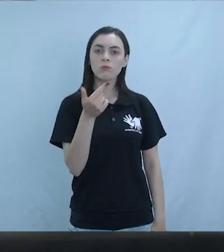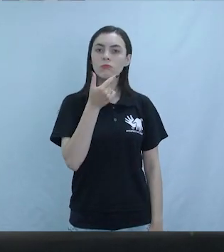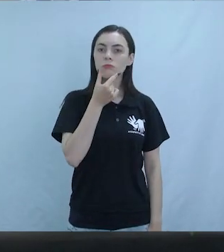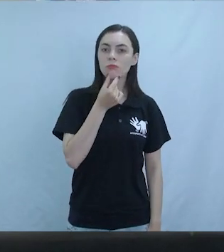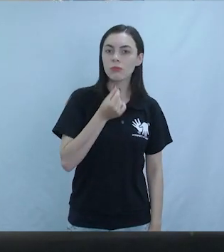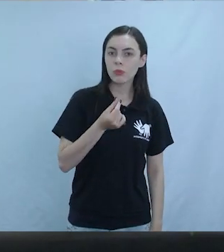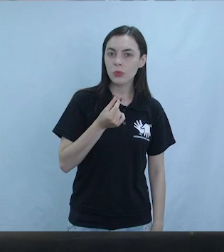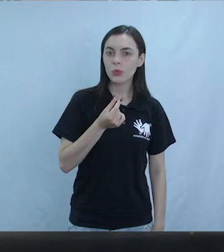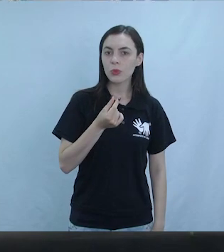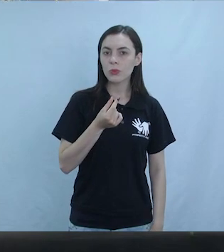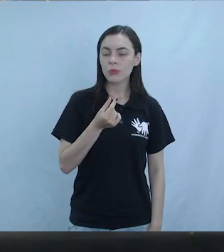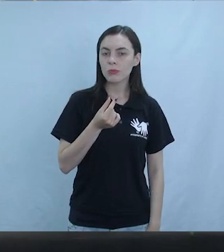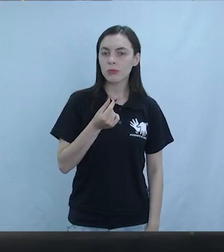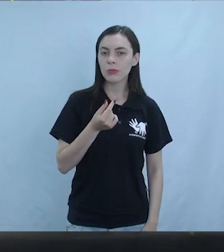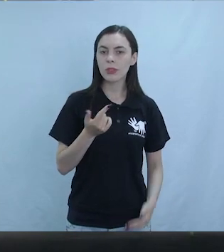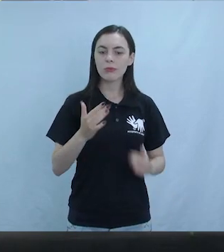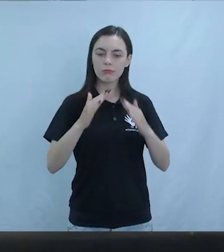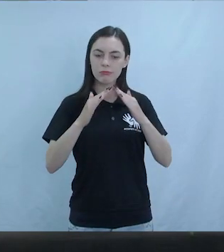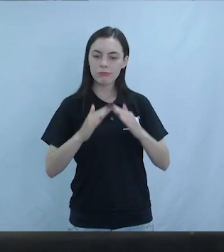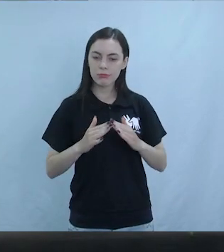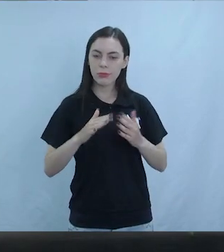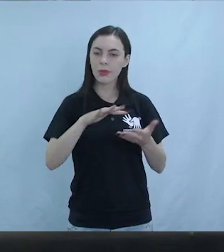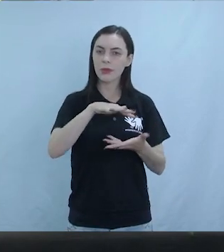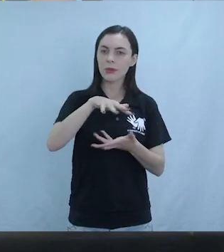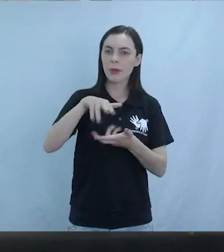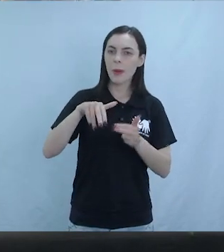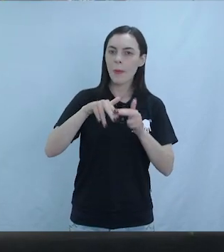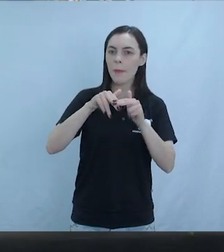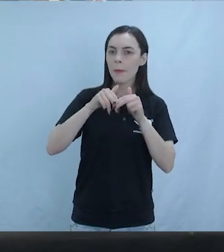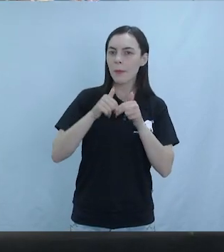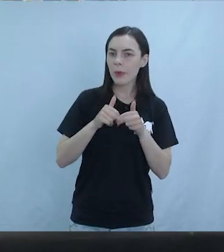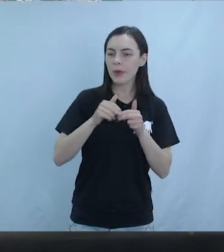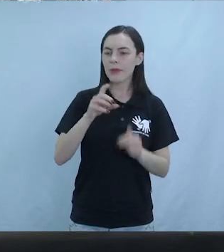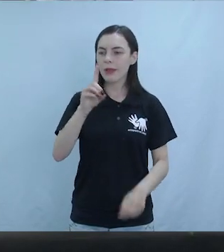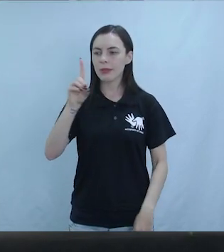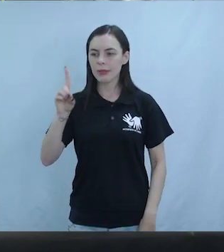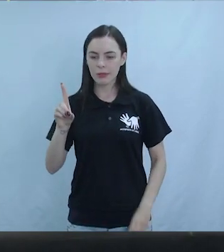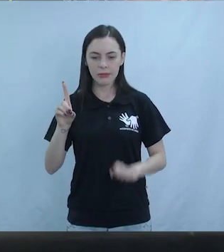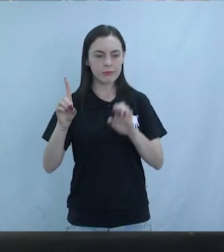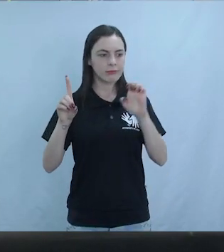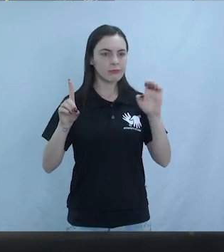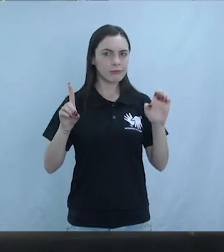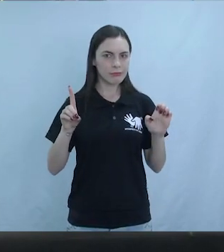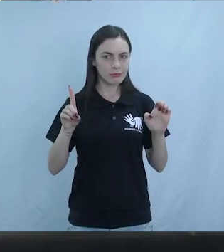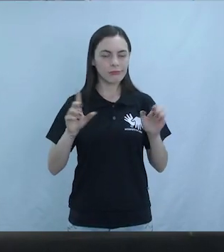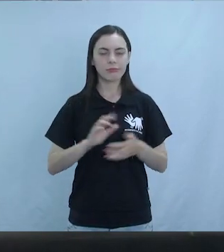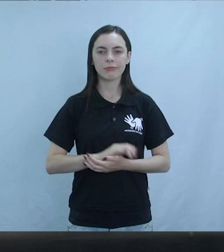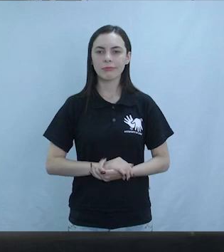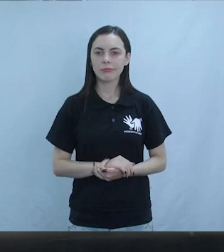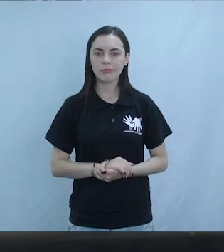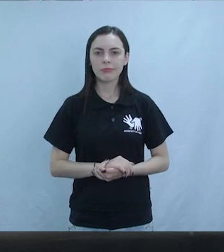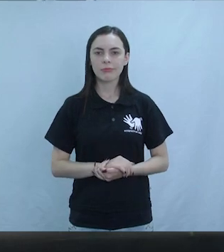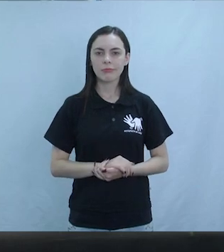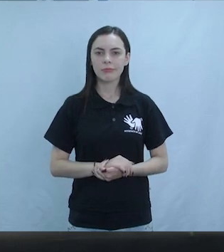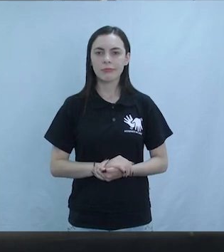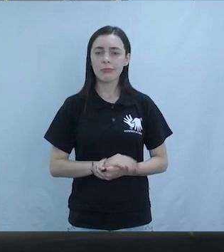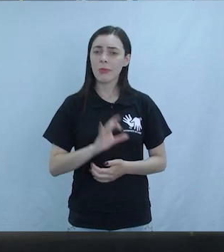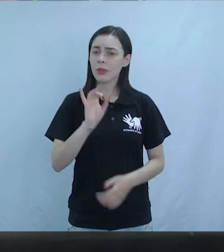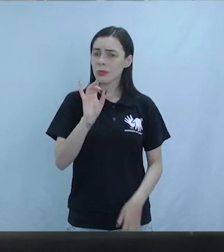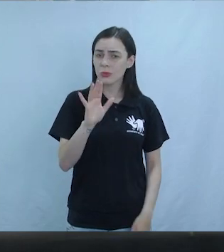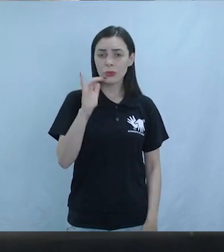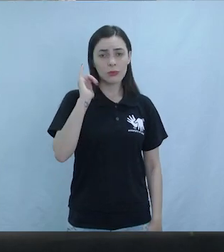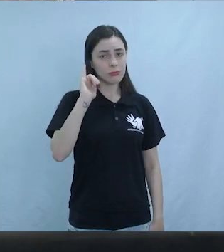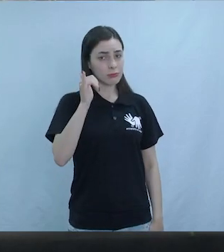outros homens, que começaram a dominar a Terra também. Por isso, chamado destros e canhotos. Mas é tudo